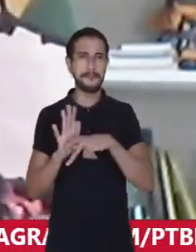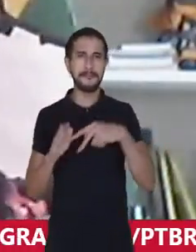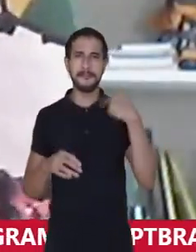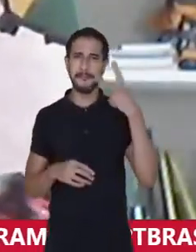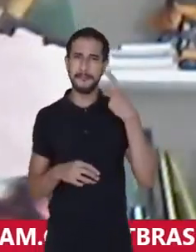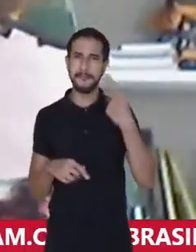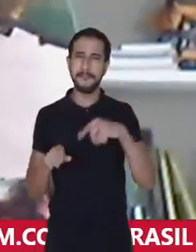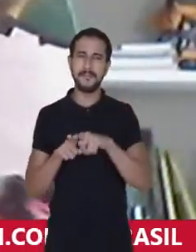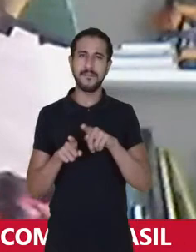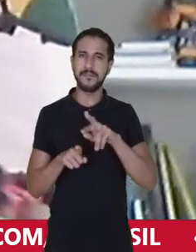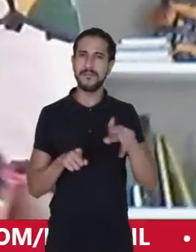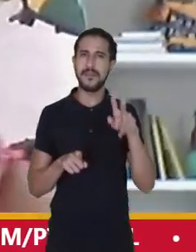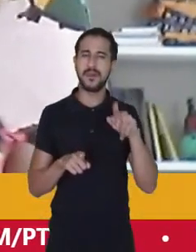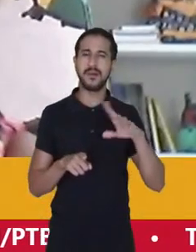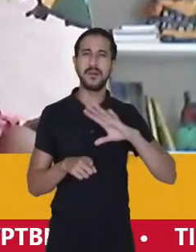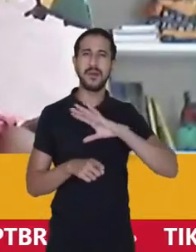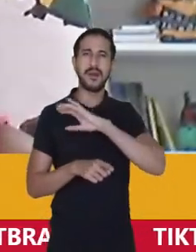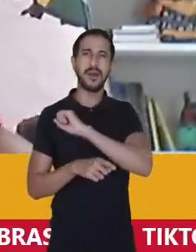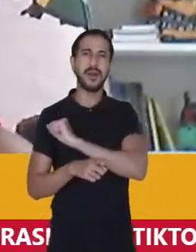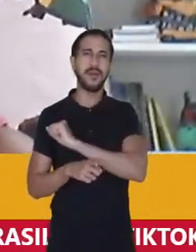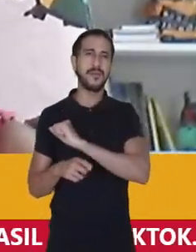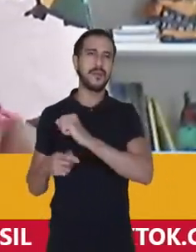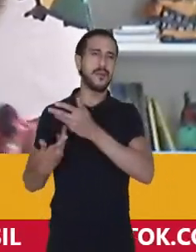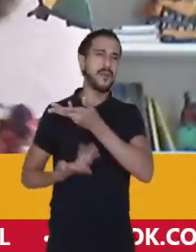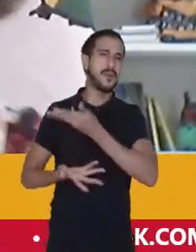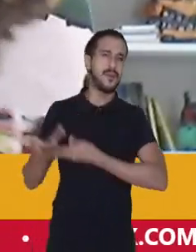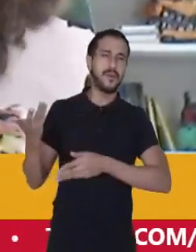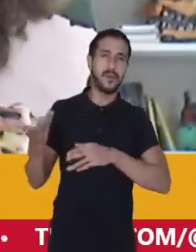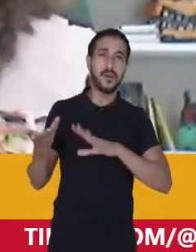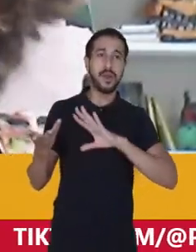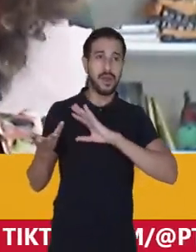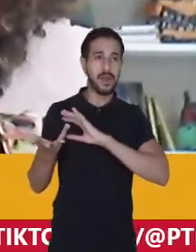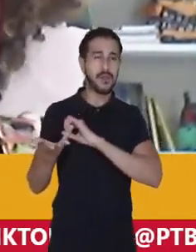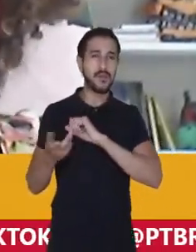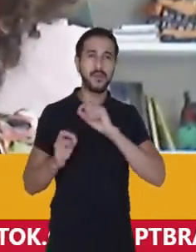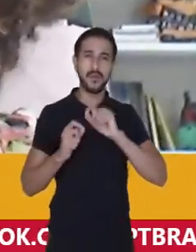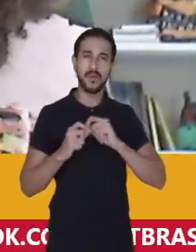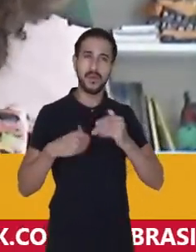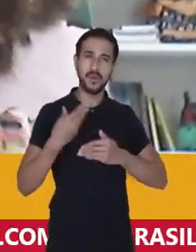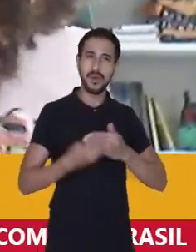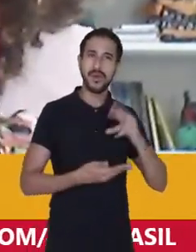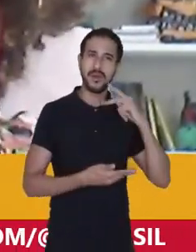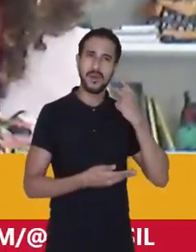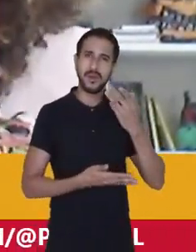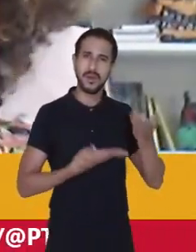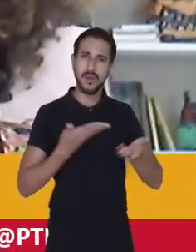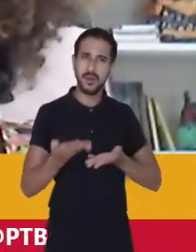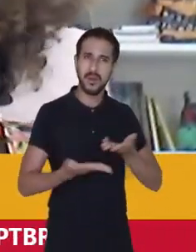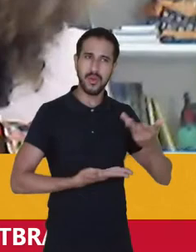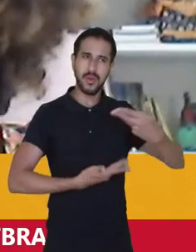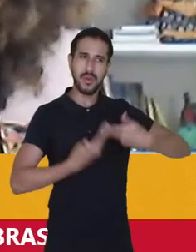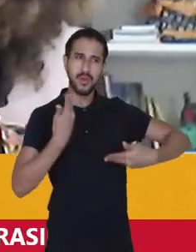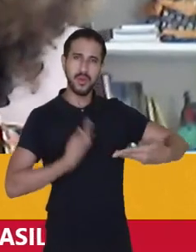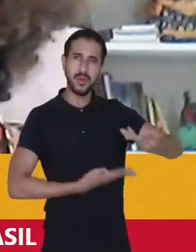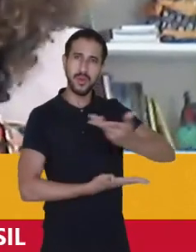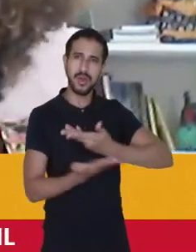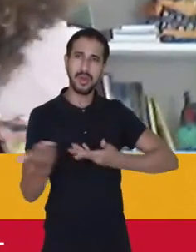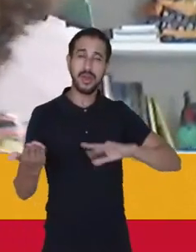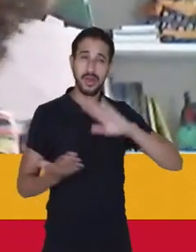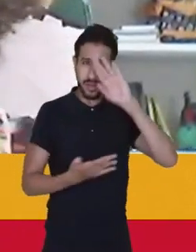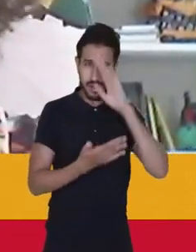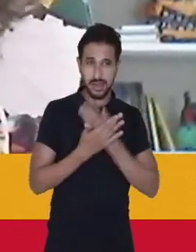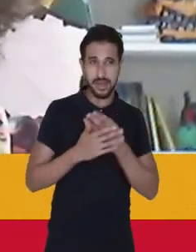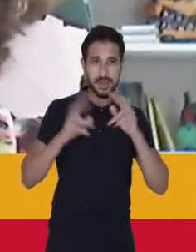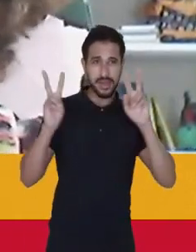também, entendeu, Nilma? Não é um amor por amor, é um amor também no fazer político, no cuidado com a outra. Então, eu acho que isso